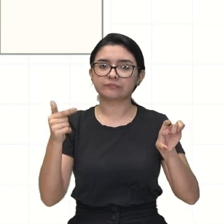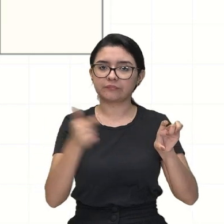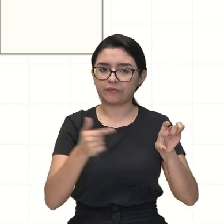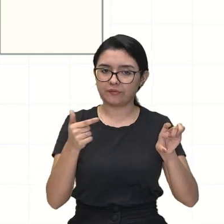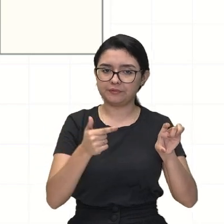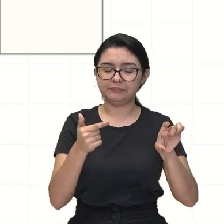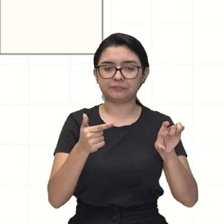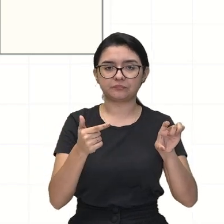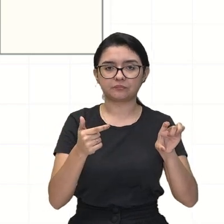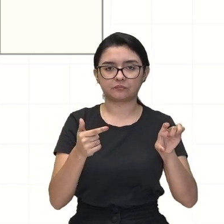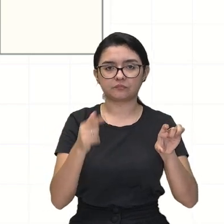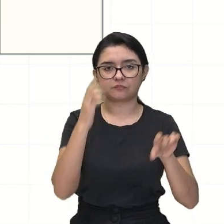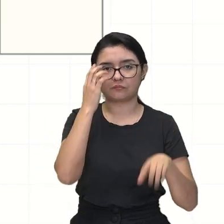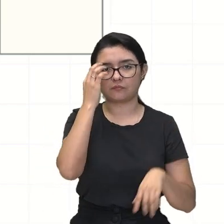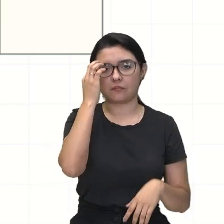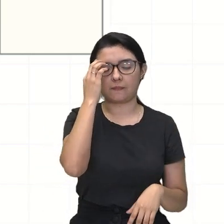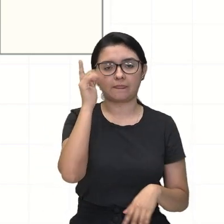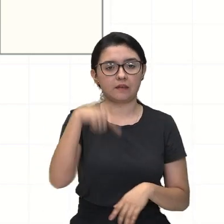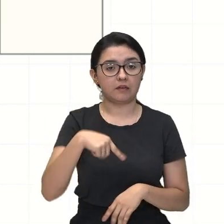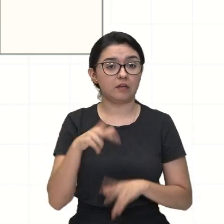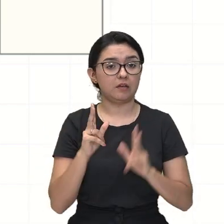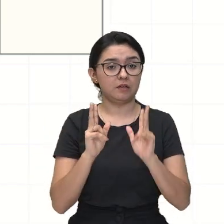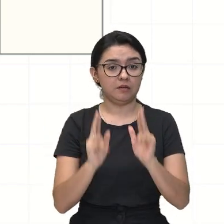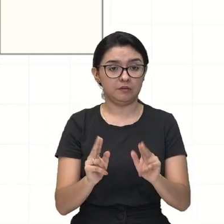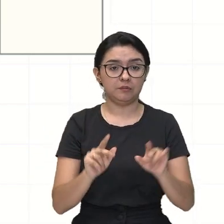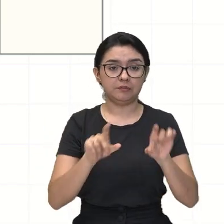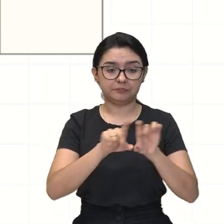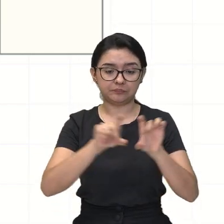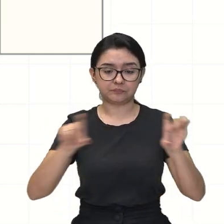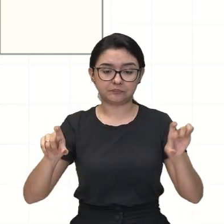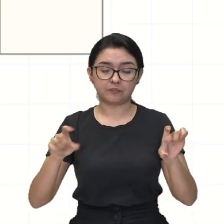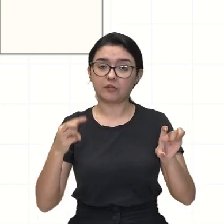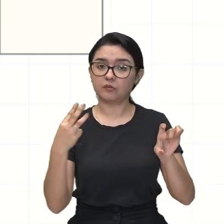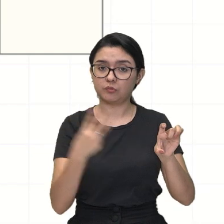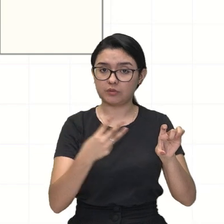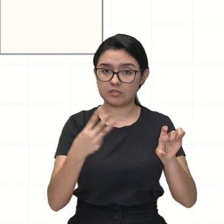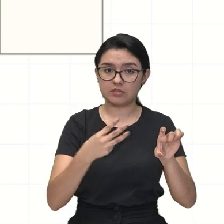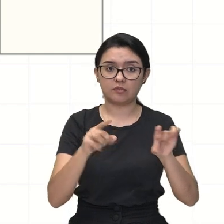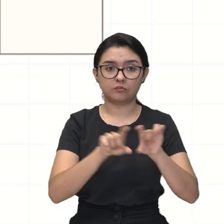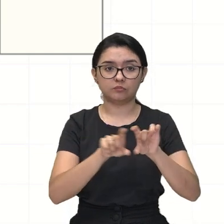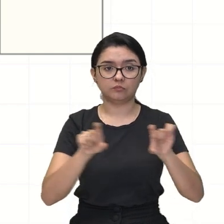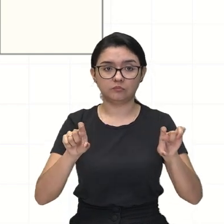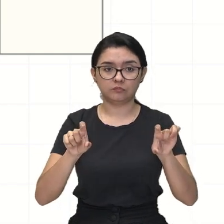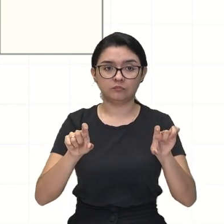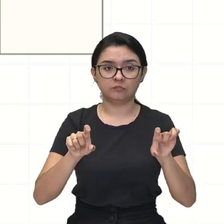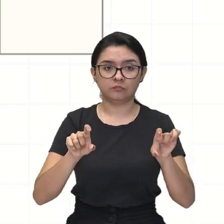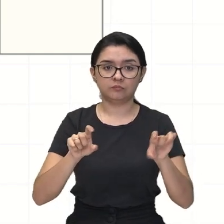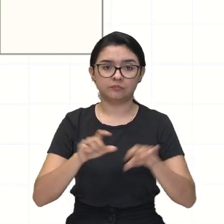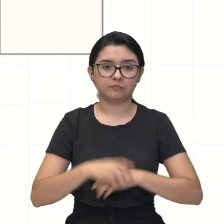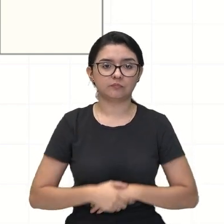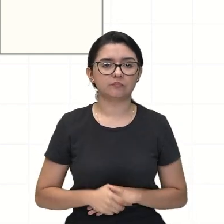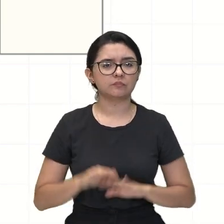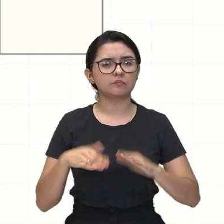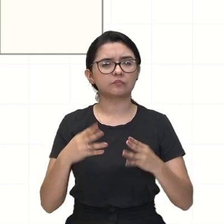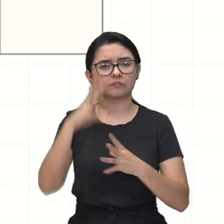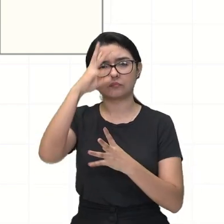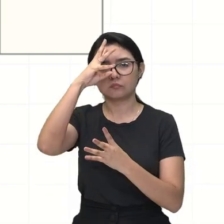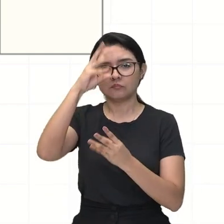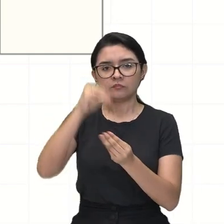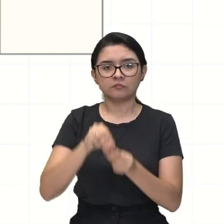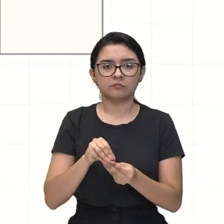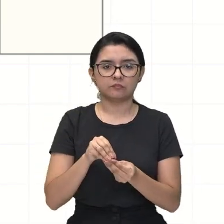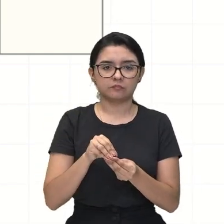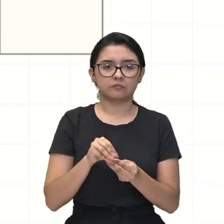retângulo, que é igual à dimensão do terceiro retângulo. Então, podemos concluir